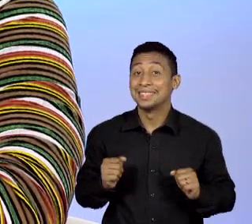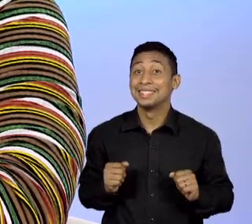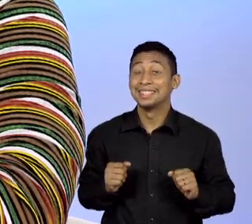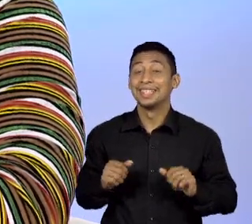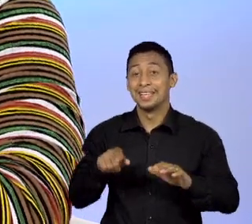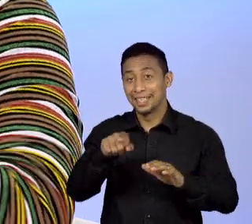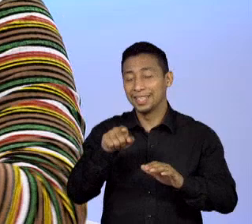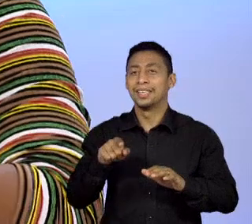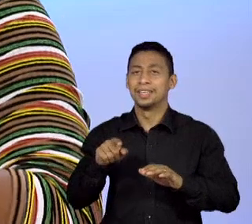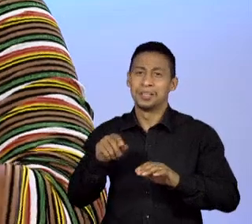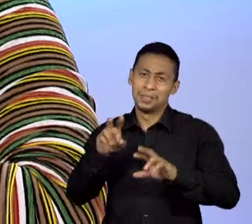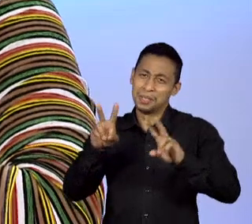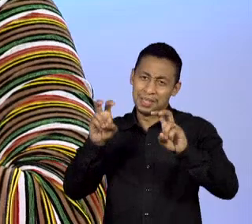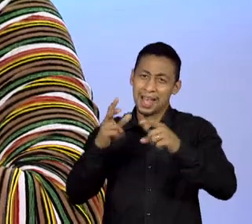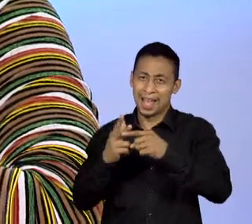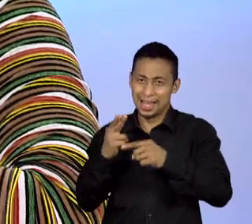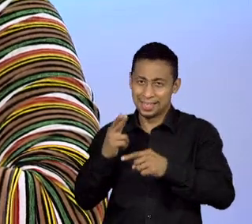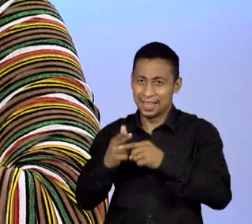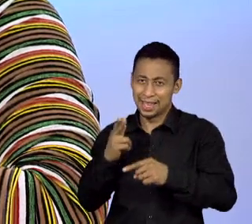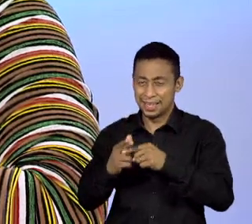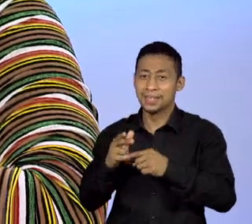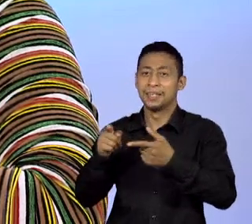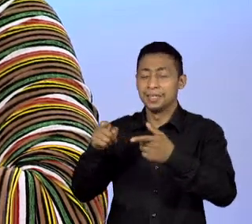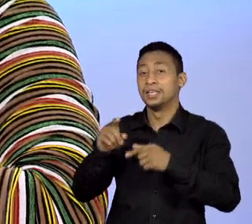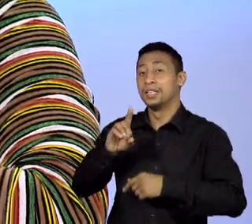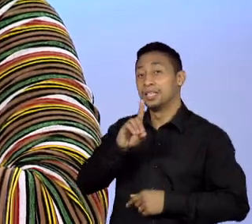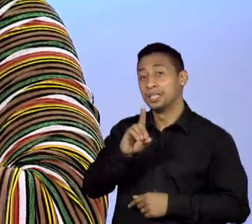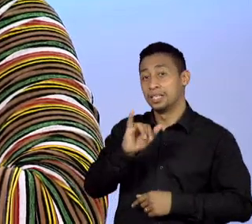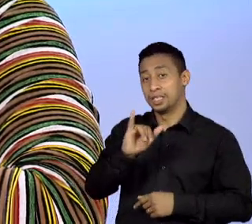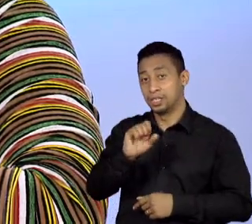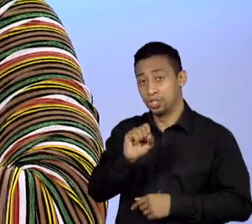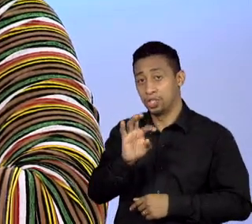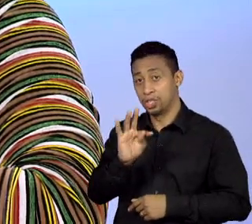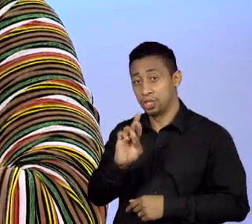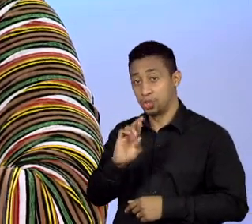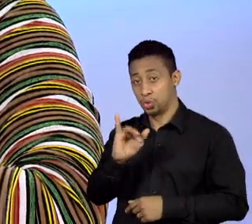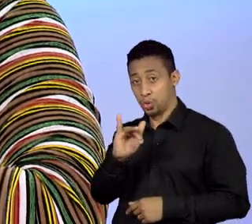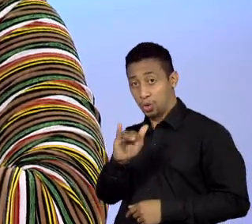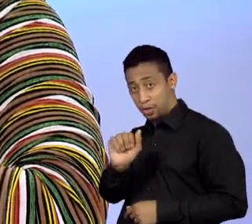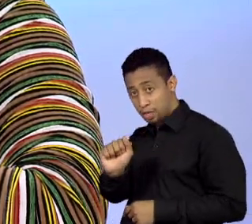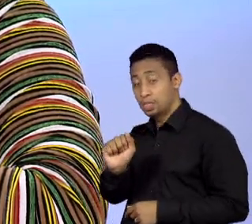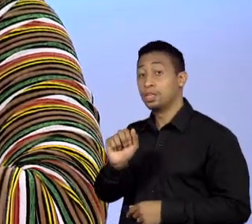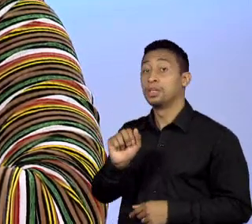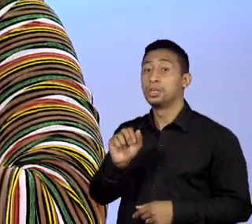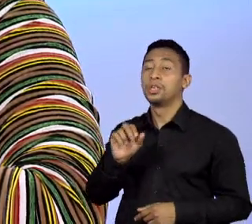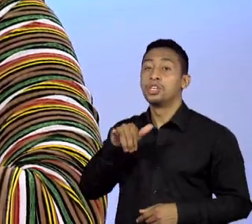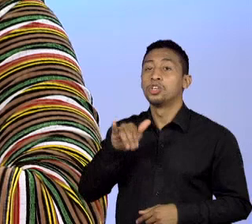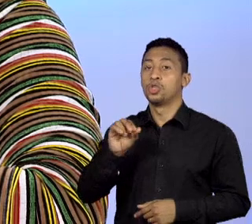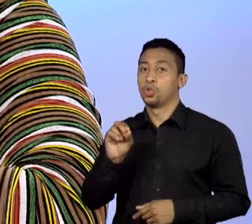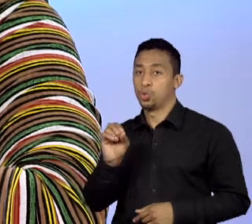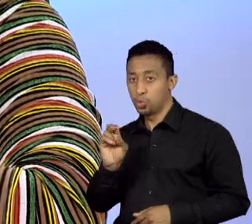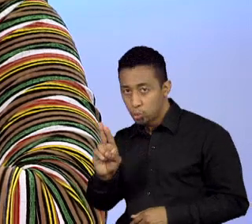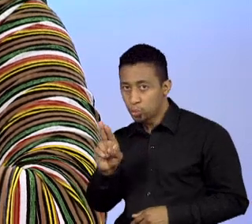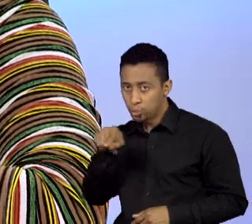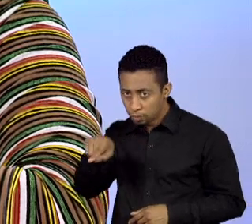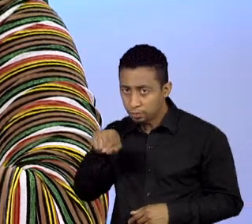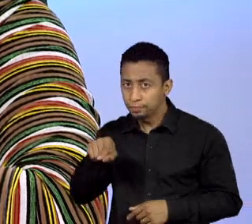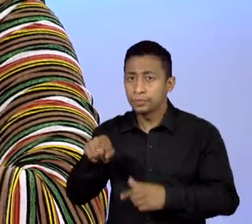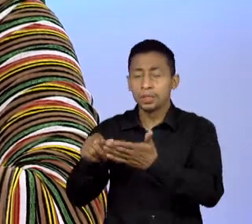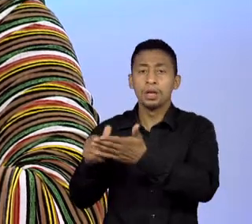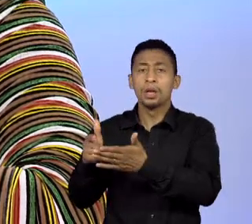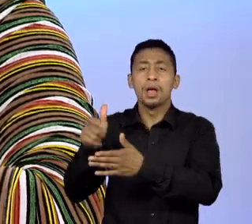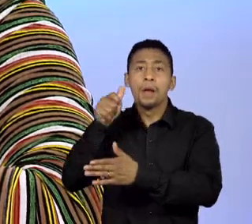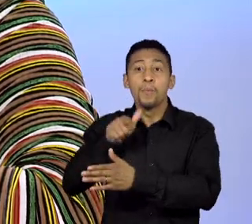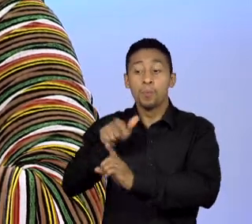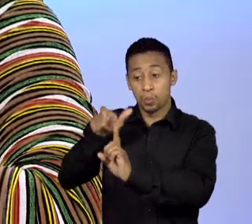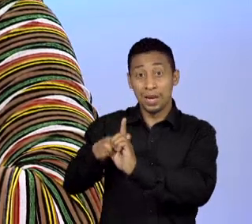Destroy You, né, ontem a Micaela Coel, né, que é a roteirista, a criadora da série, ela ganhou, né, ela foi a primeira